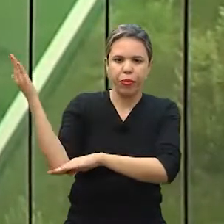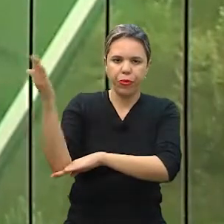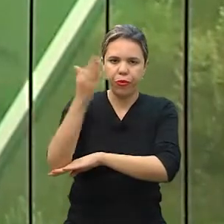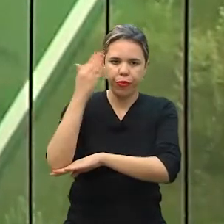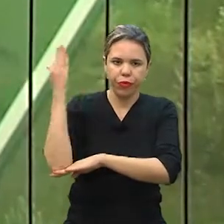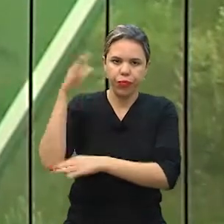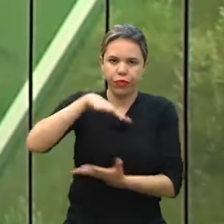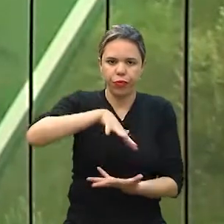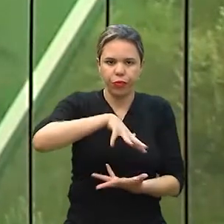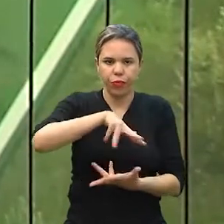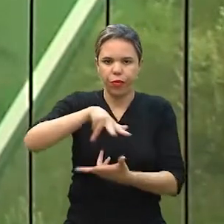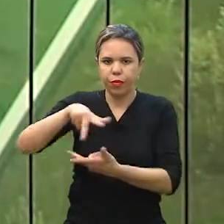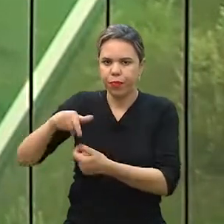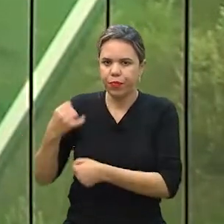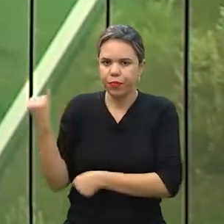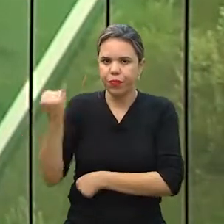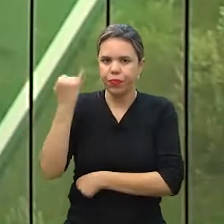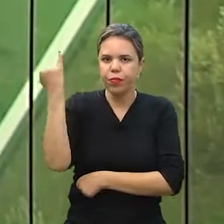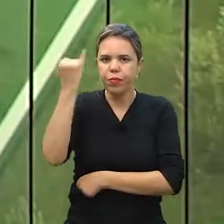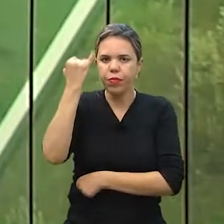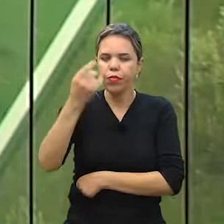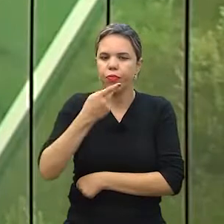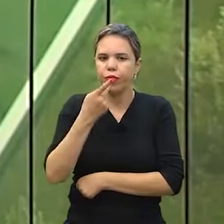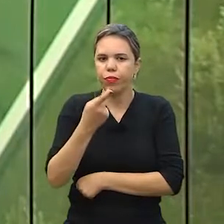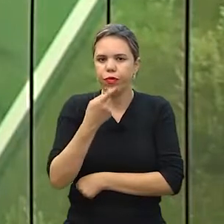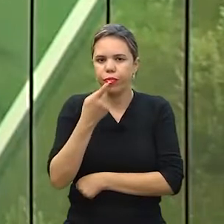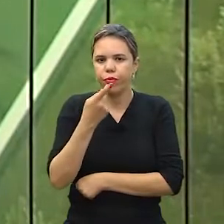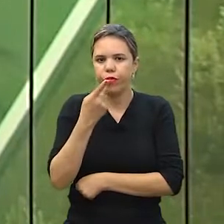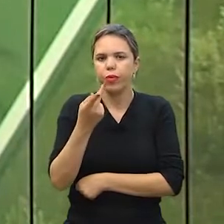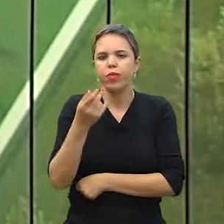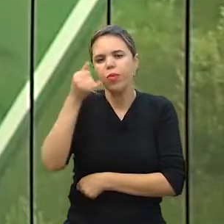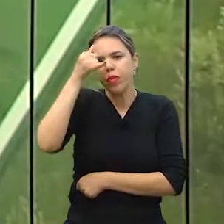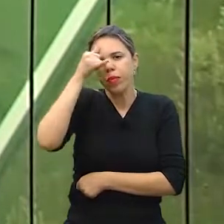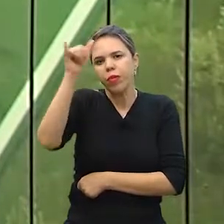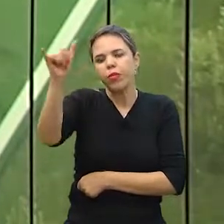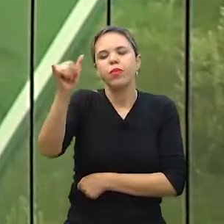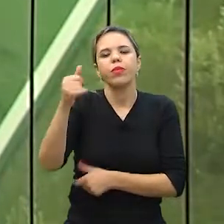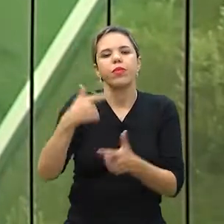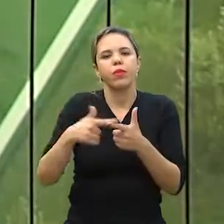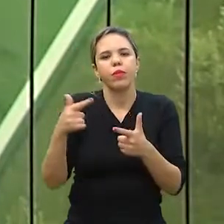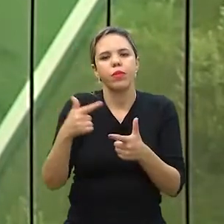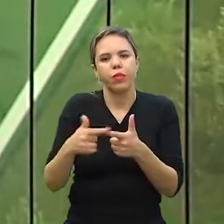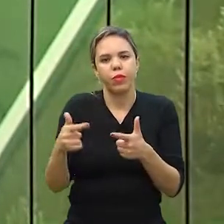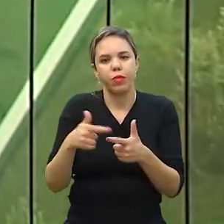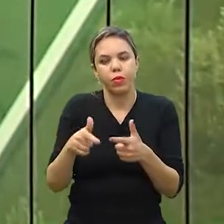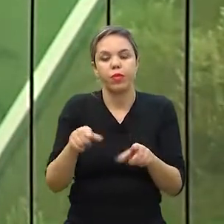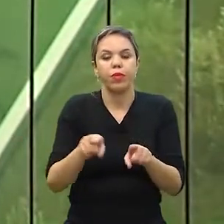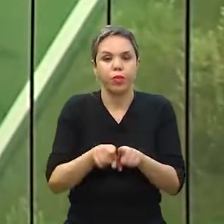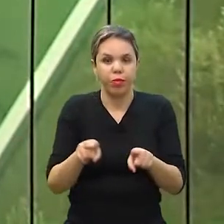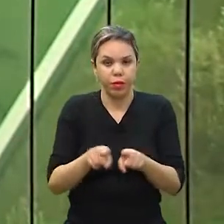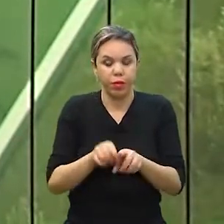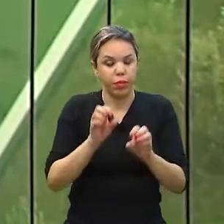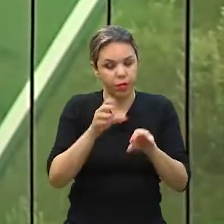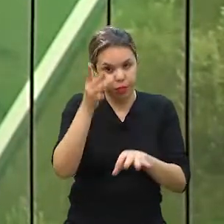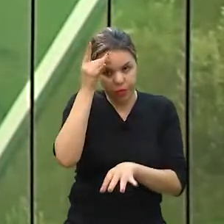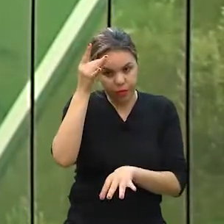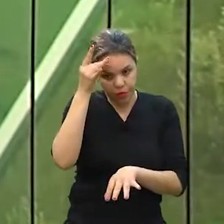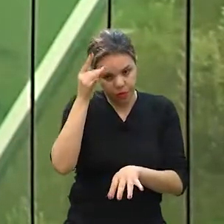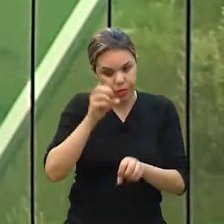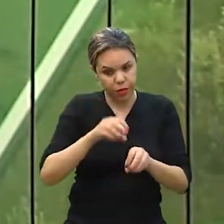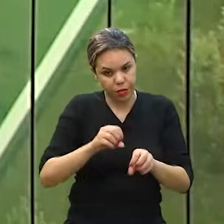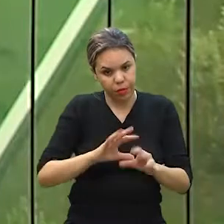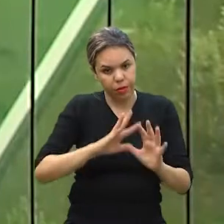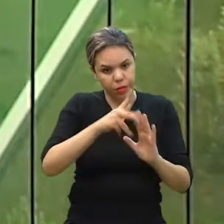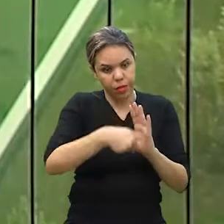climáticas no planeta, da importância de falarmos sobre como evitá-las, da importância da educação ambiental desde cedo.